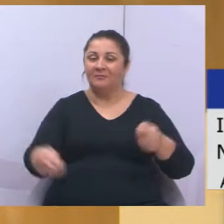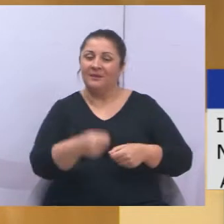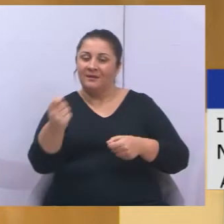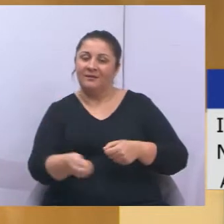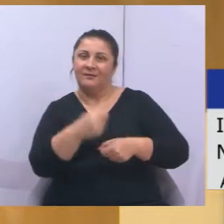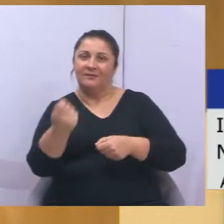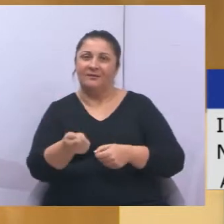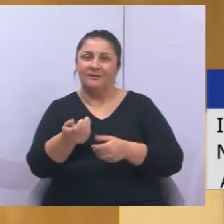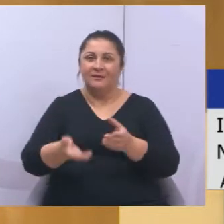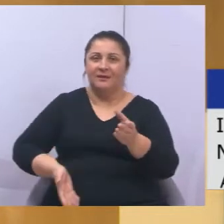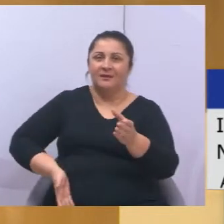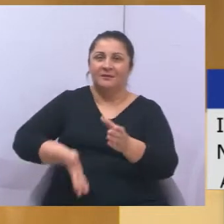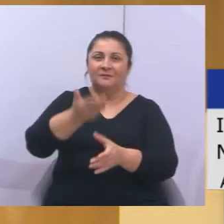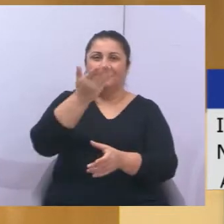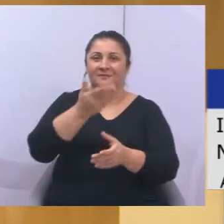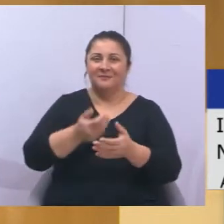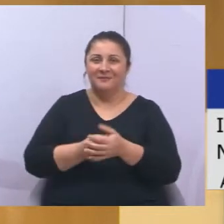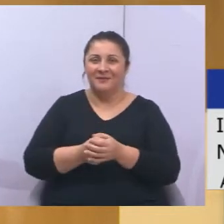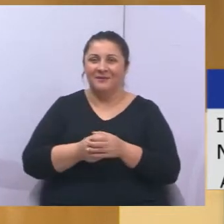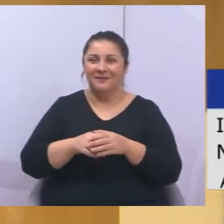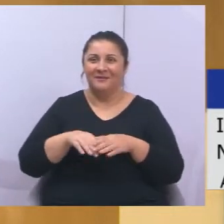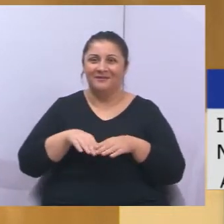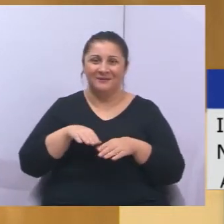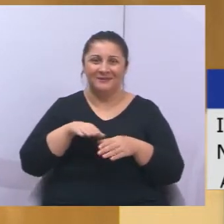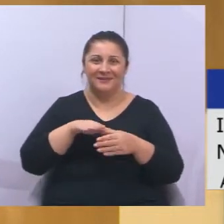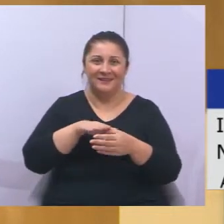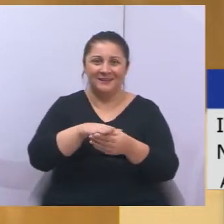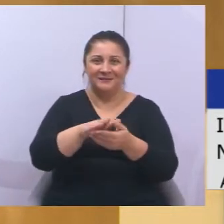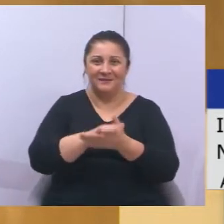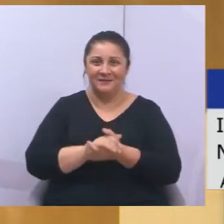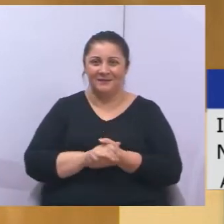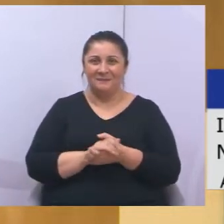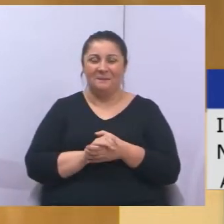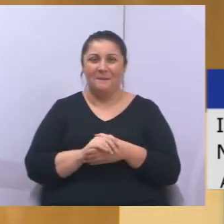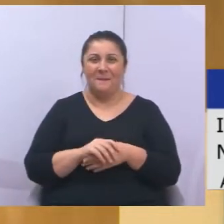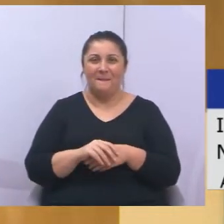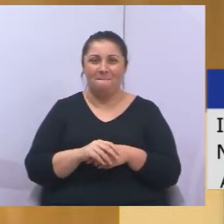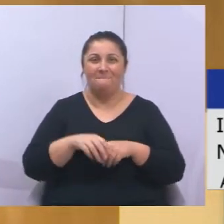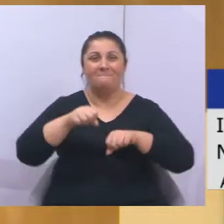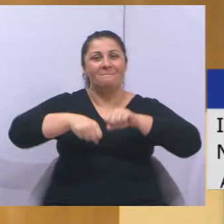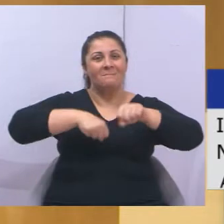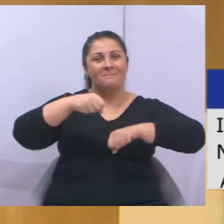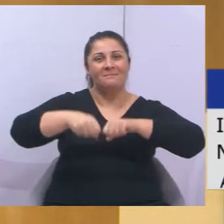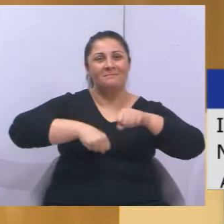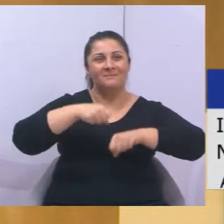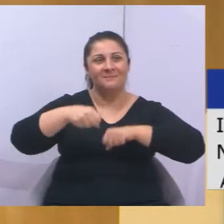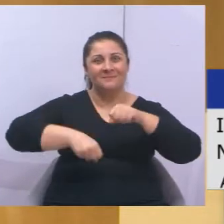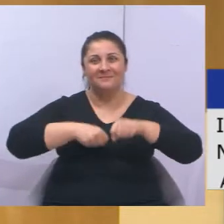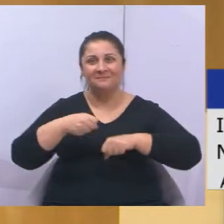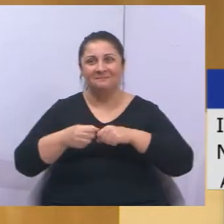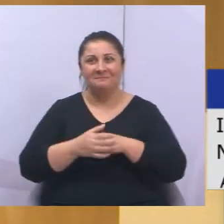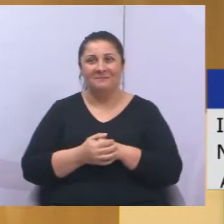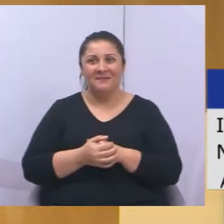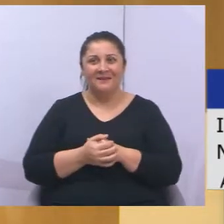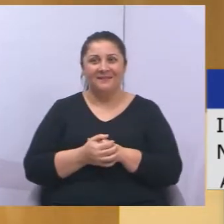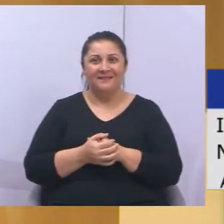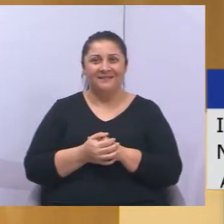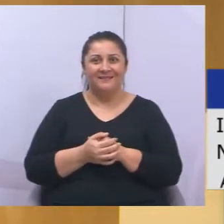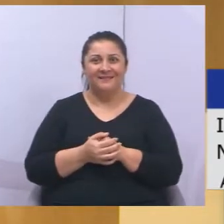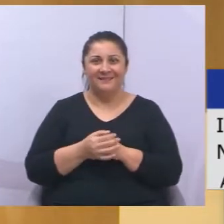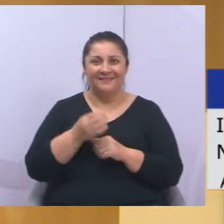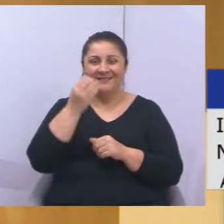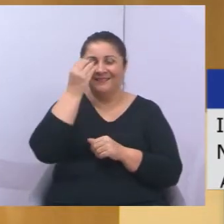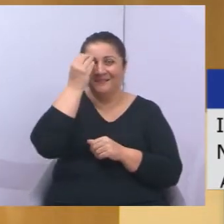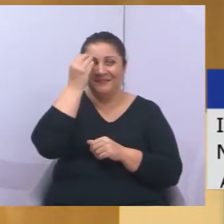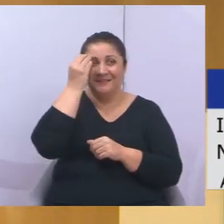Bater peteca? Carrinho de rolimã? Empurrar um pneuzinho de bicicleta? Quantas vezes eu brinquei com esse pneuzinho